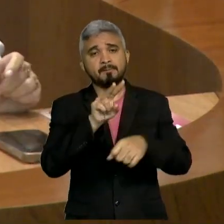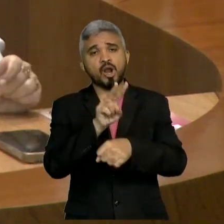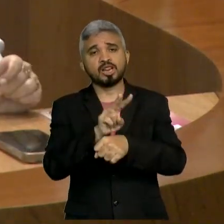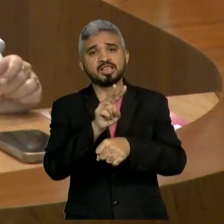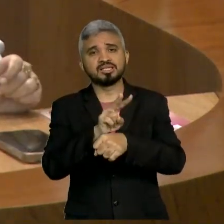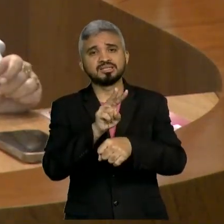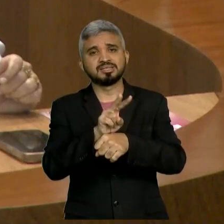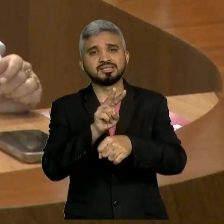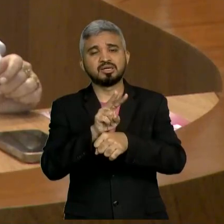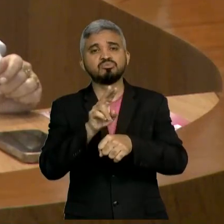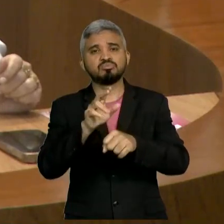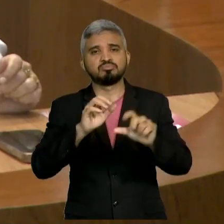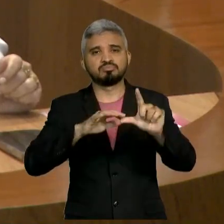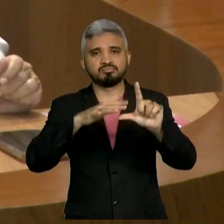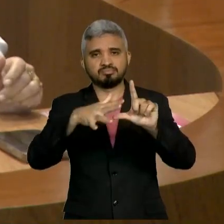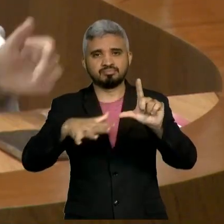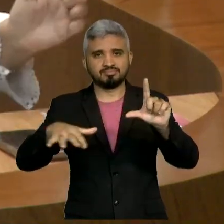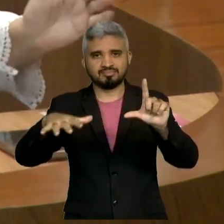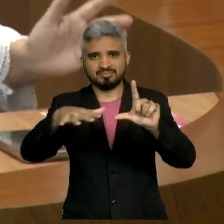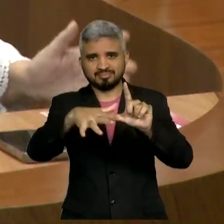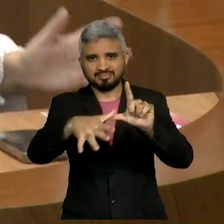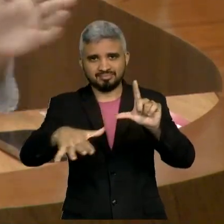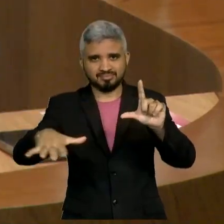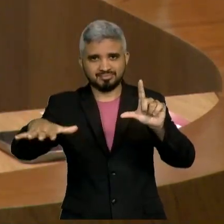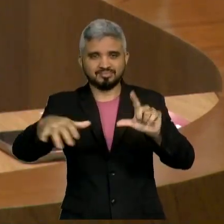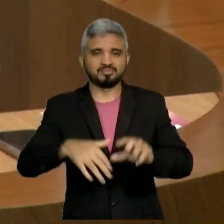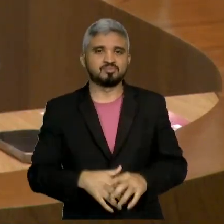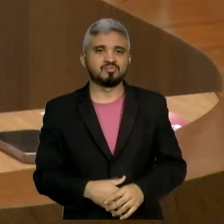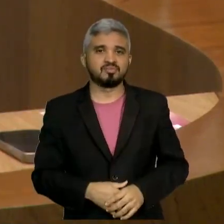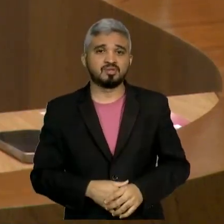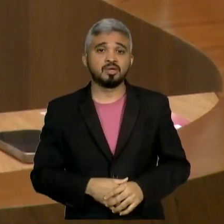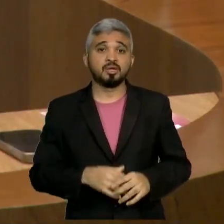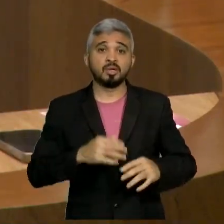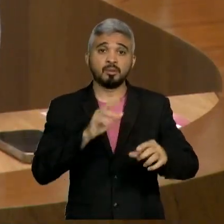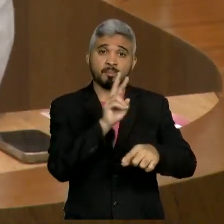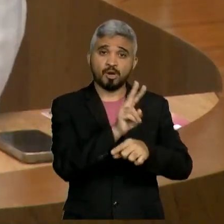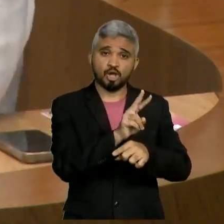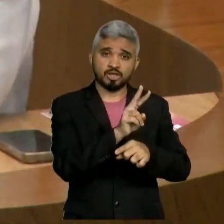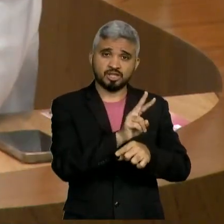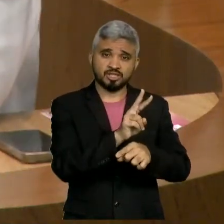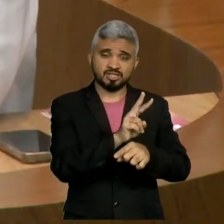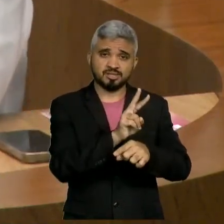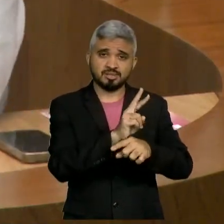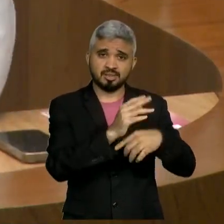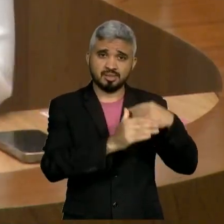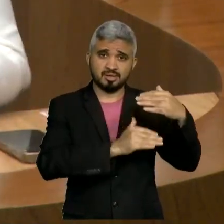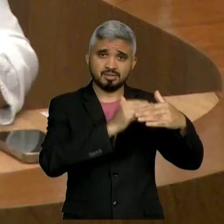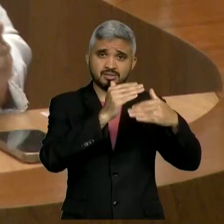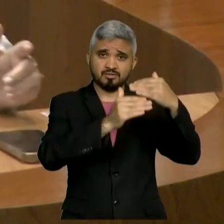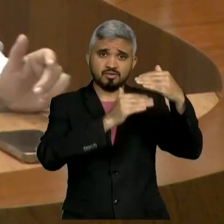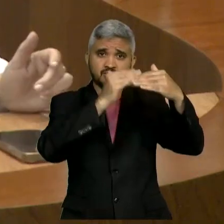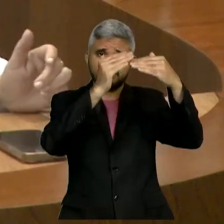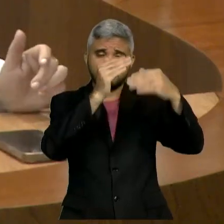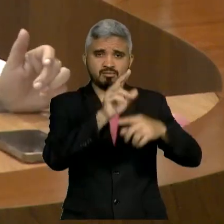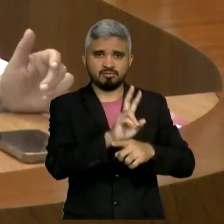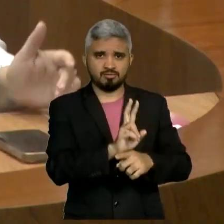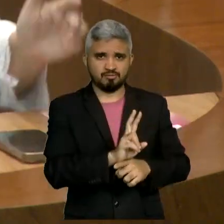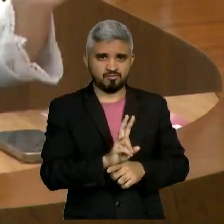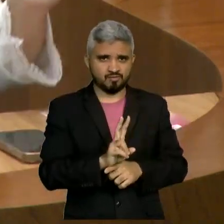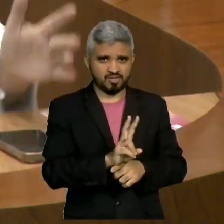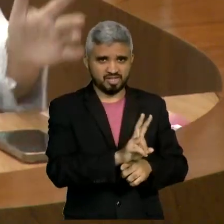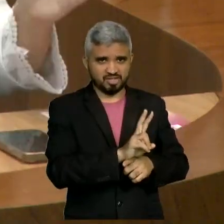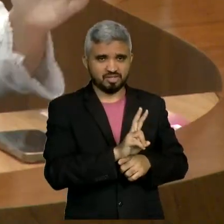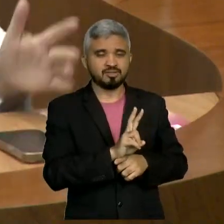Lençóis Maranhenses. Proteger, desenvolver e fiscalizar. Foi isso que nós fizemos